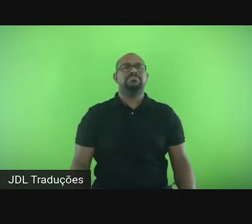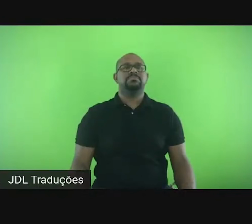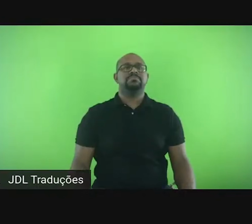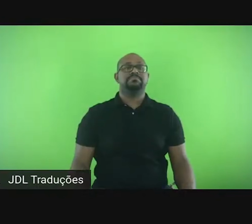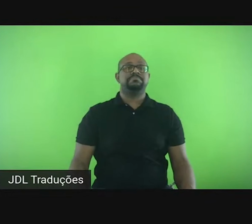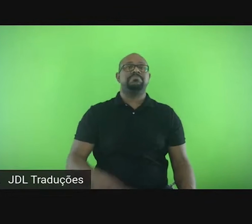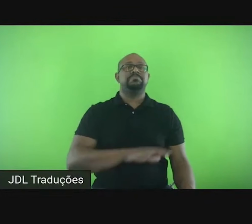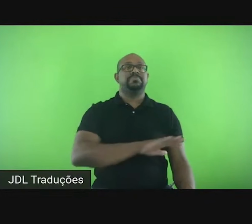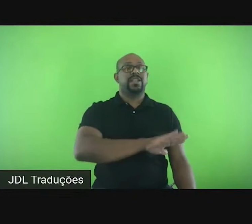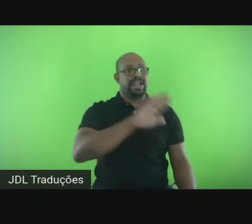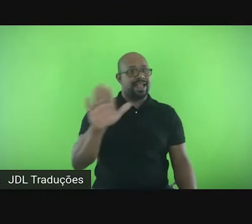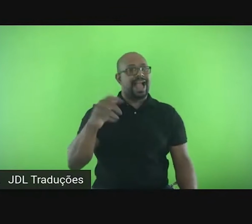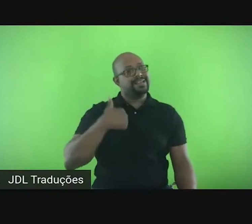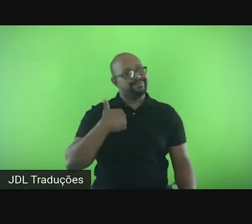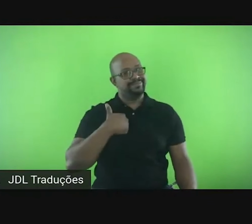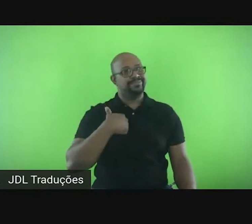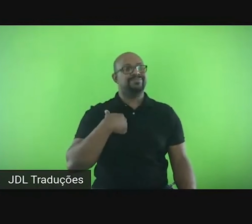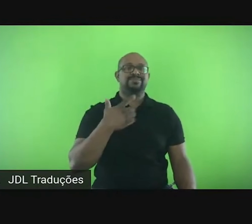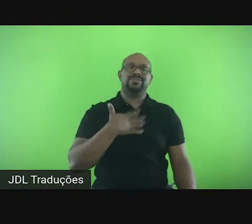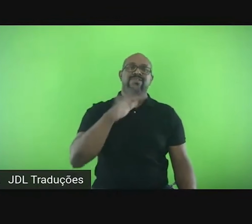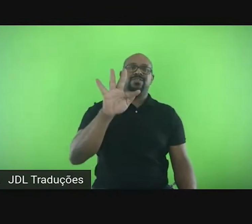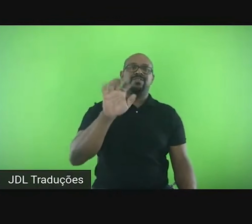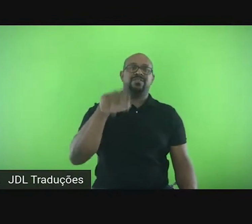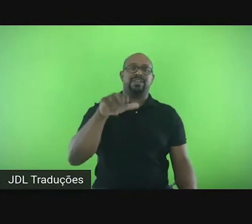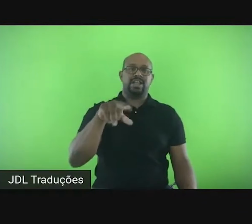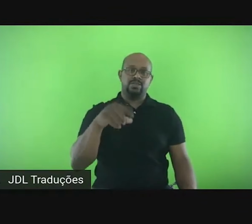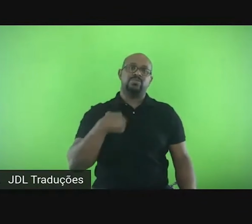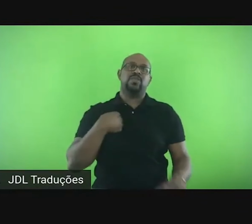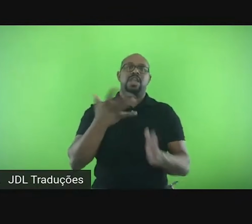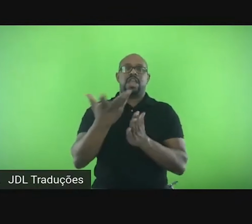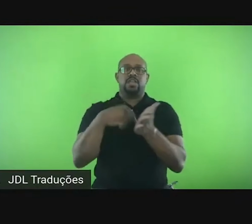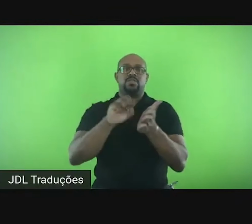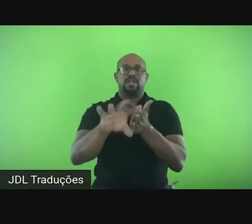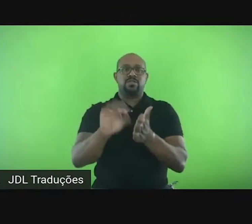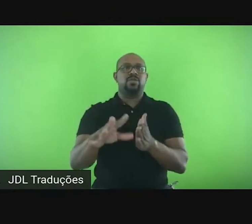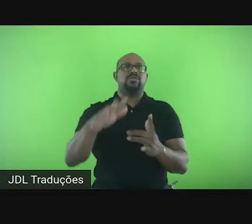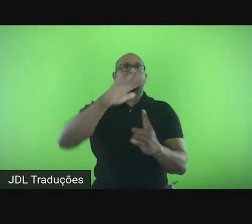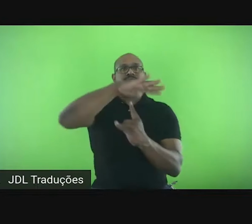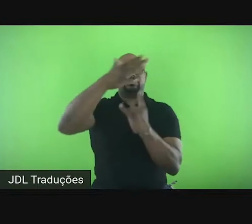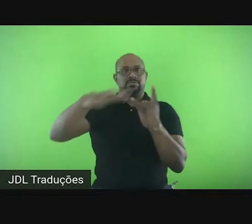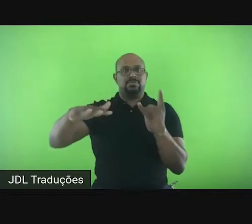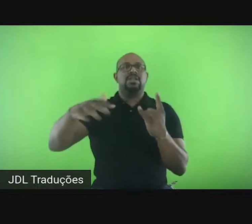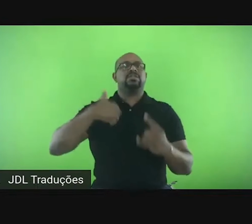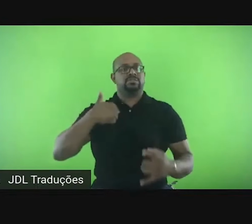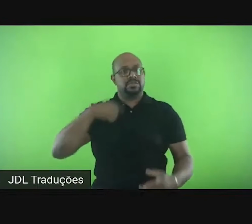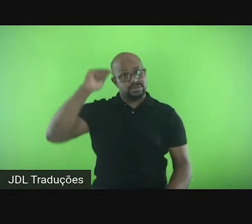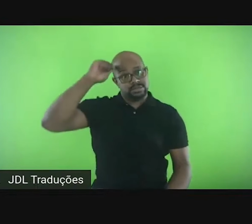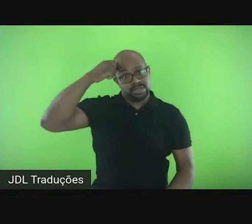Olá, eu sou o Fernando, educador do Museu de Arte do Rio. Eu sou um rapaz negro, de pele